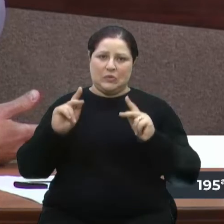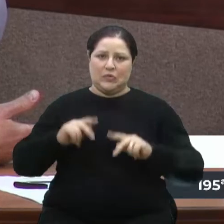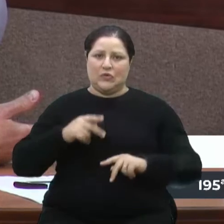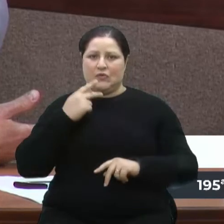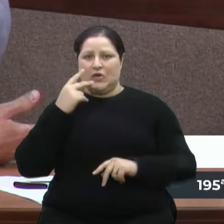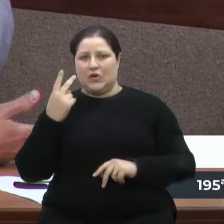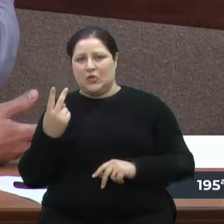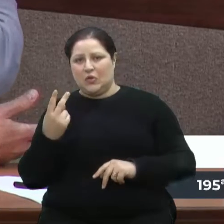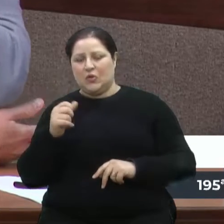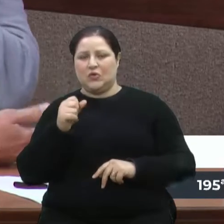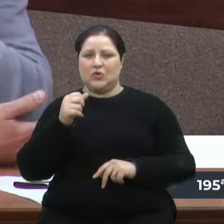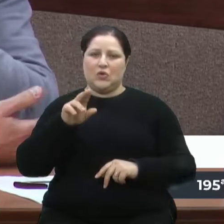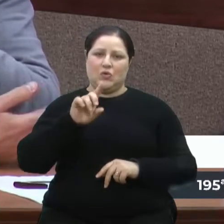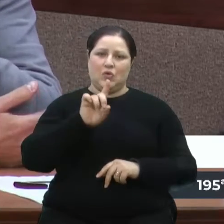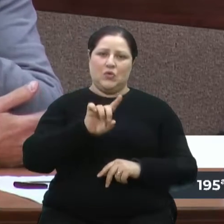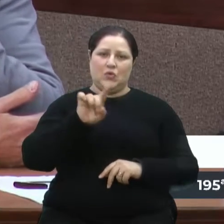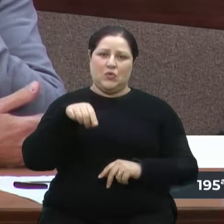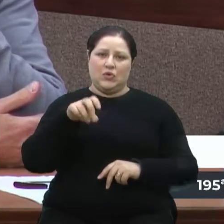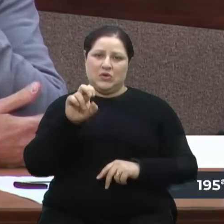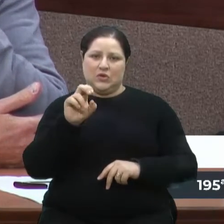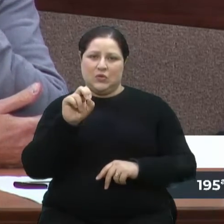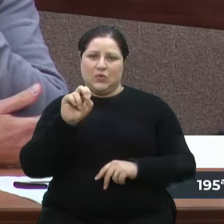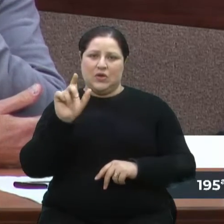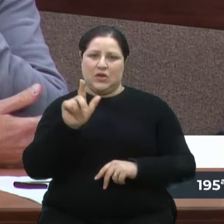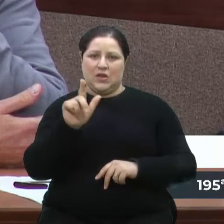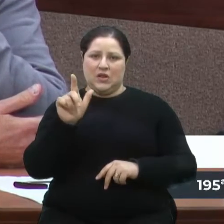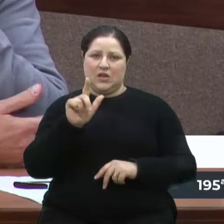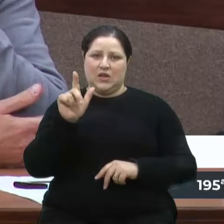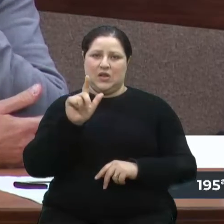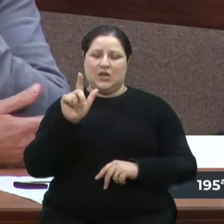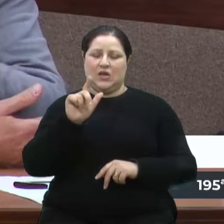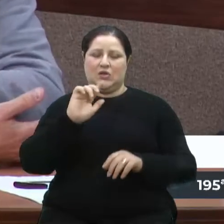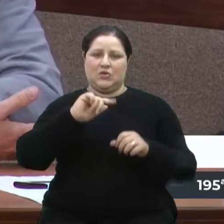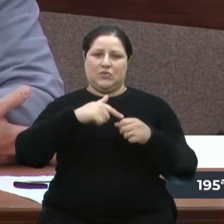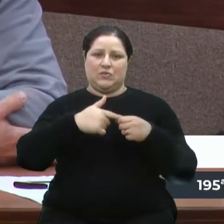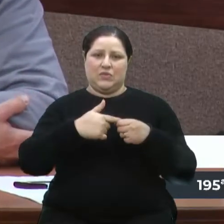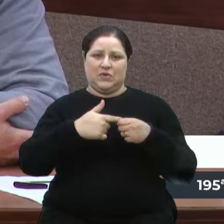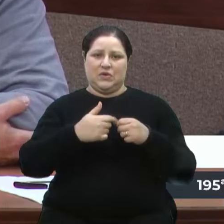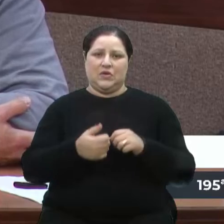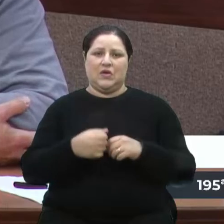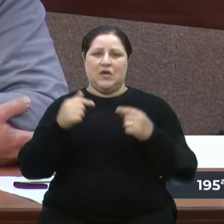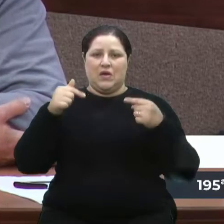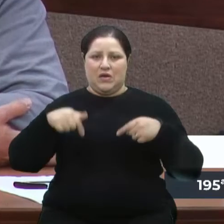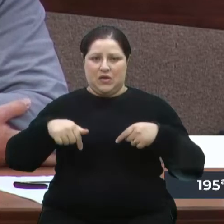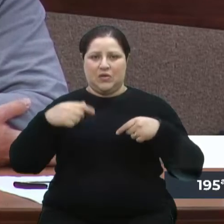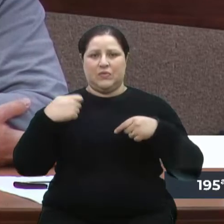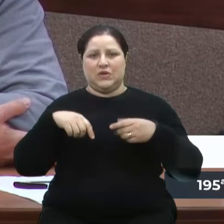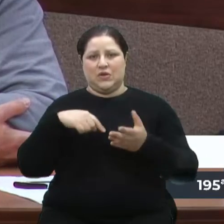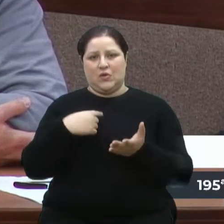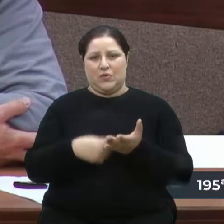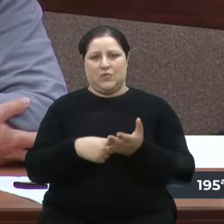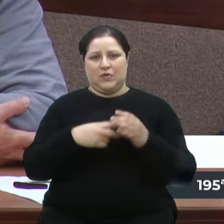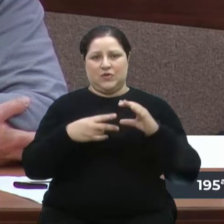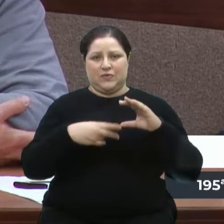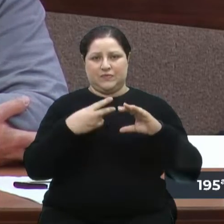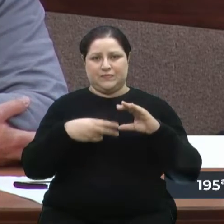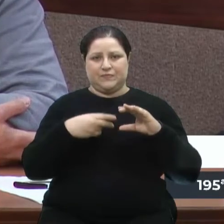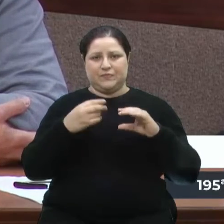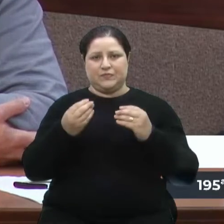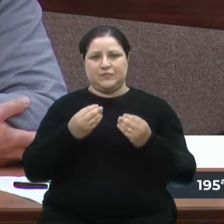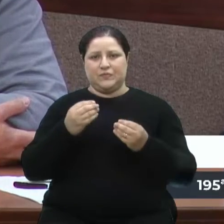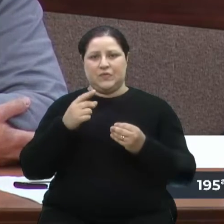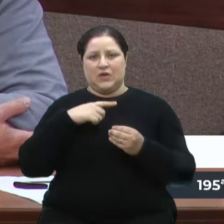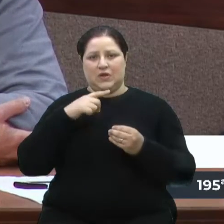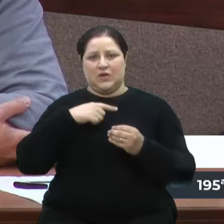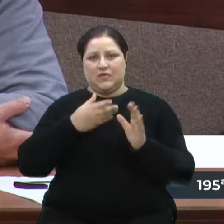dizem 1,50 o litro do combustível. O que isso a gente já tem que deixar aqui como compromisso, eu acho que dessa casa, é que como houve